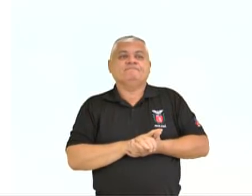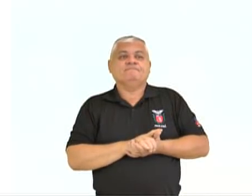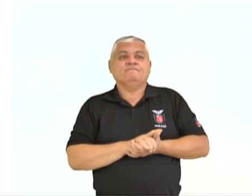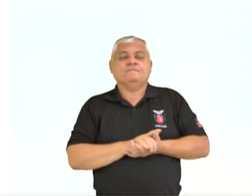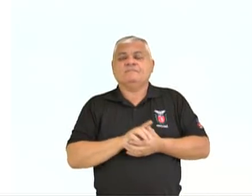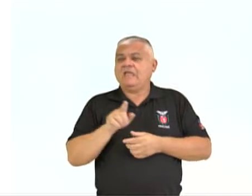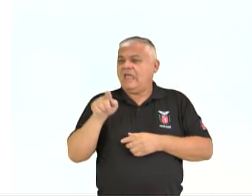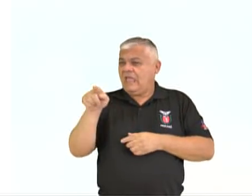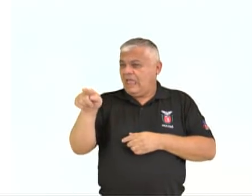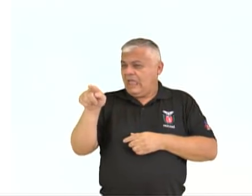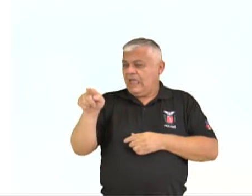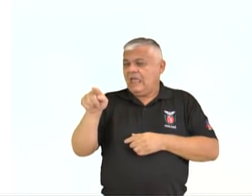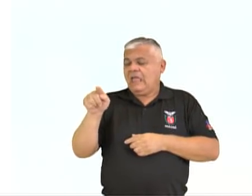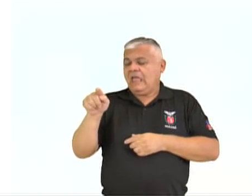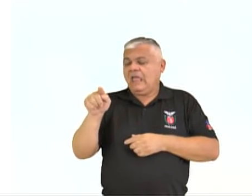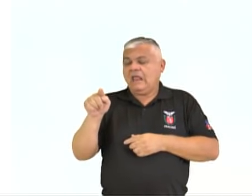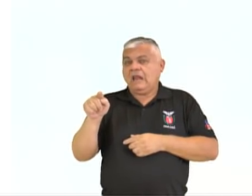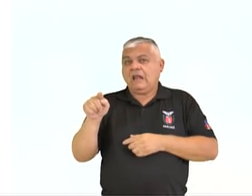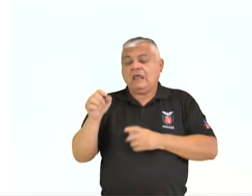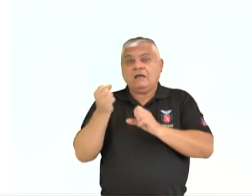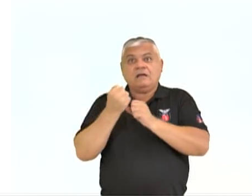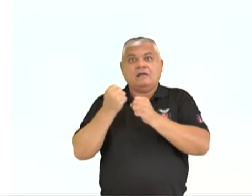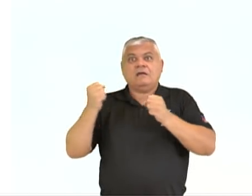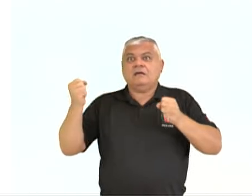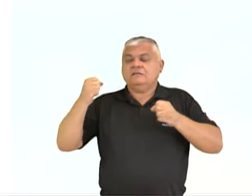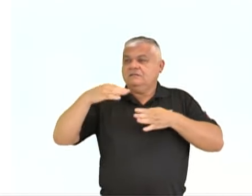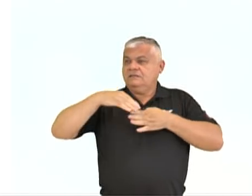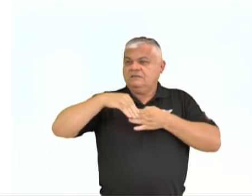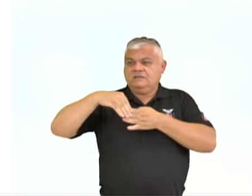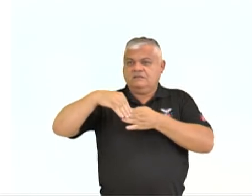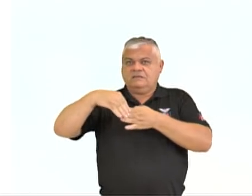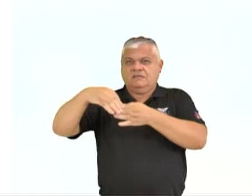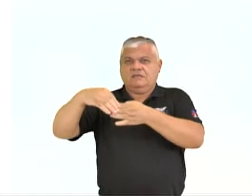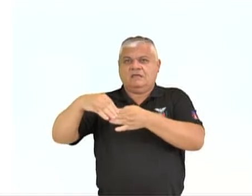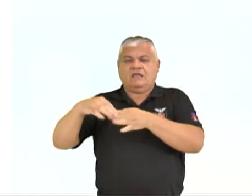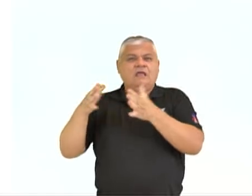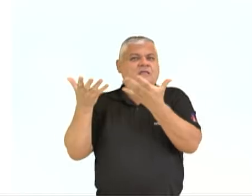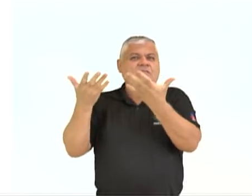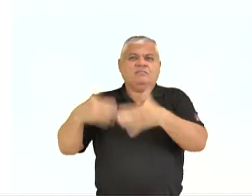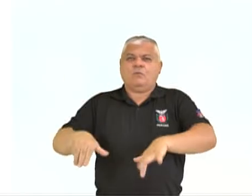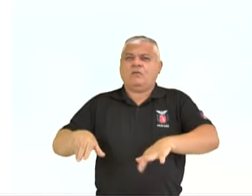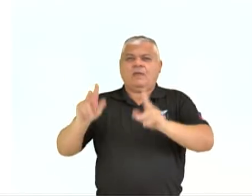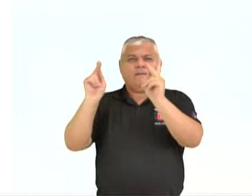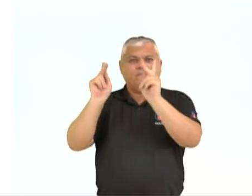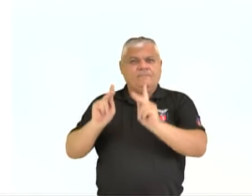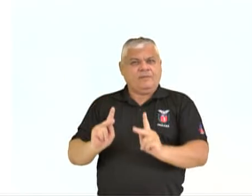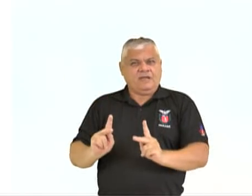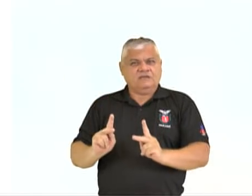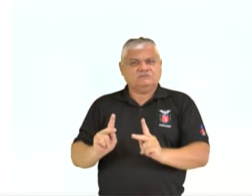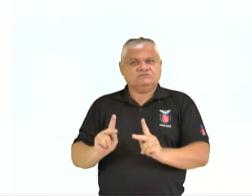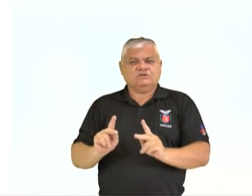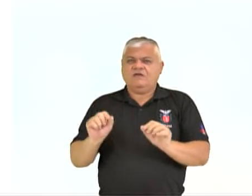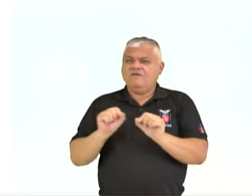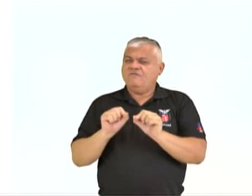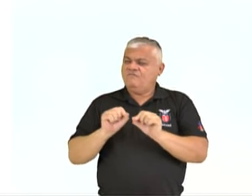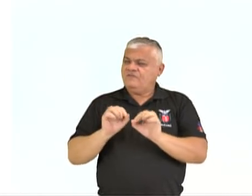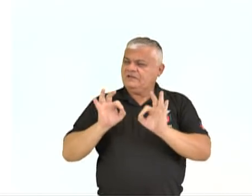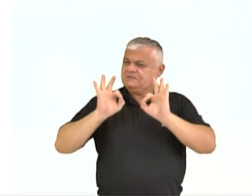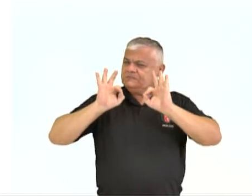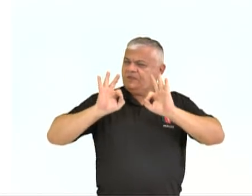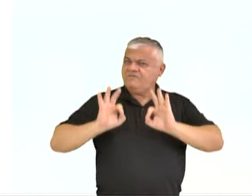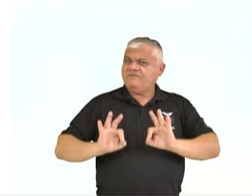ela é uma grande guia não quer saber de trégua faz tudo direitinho